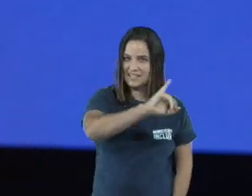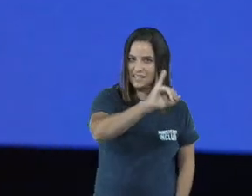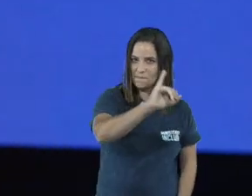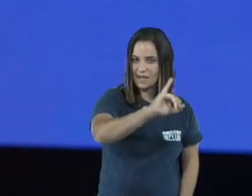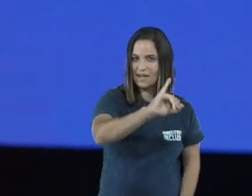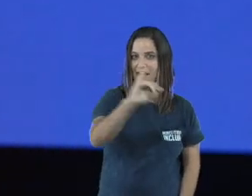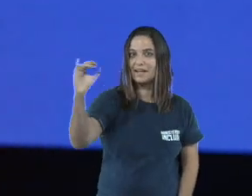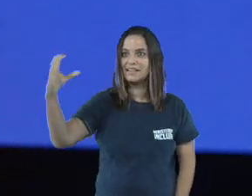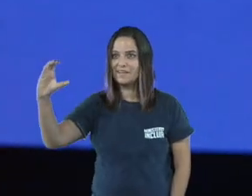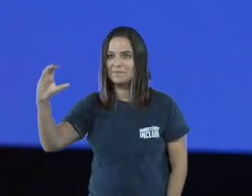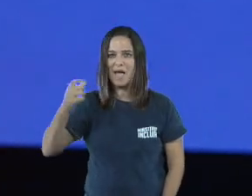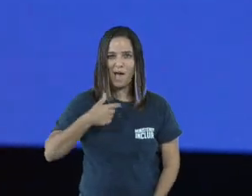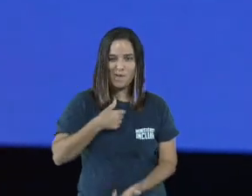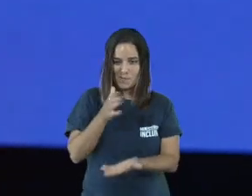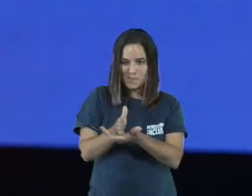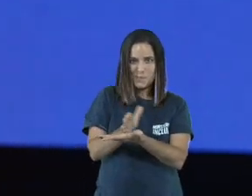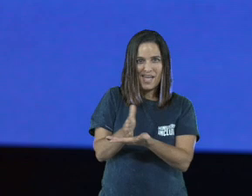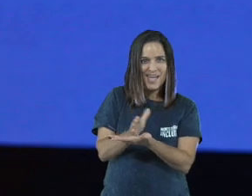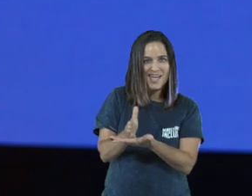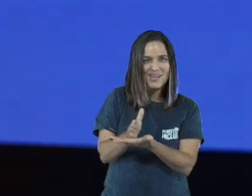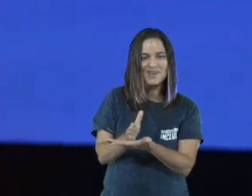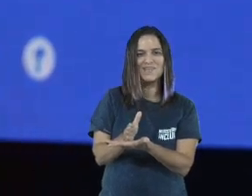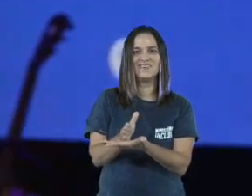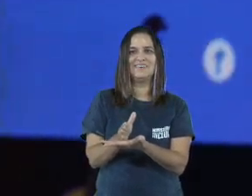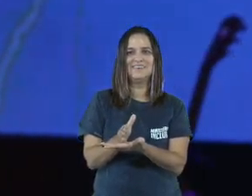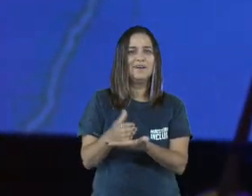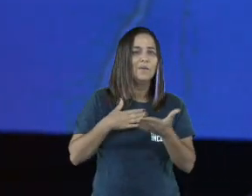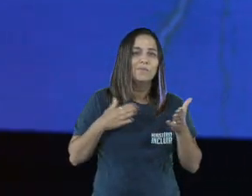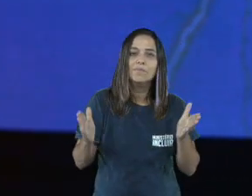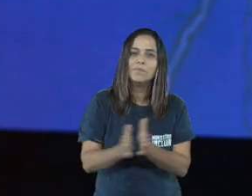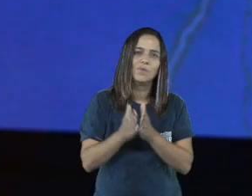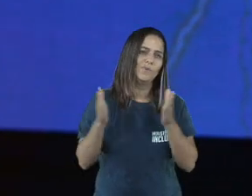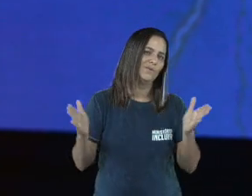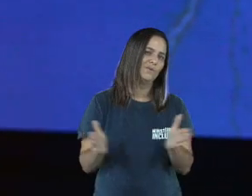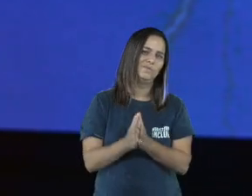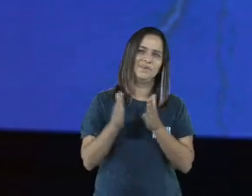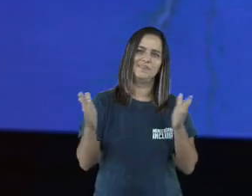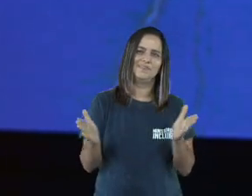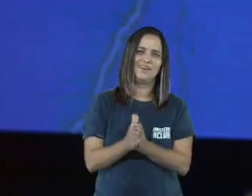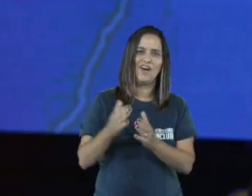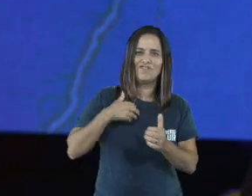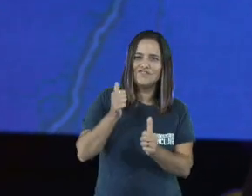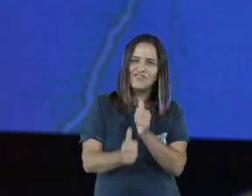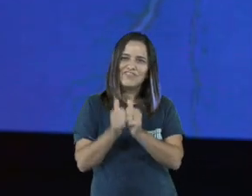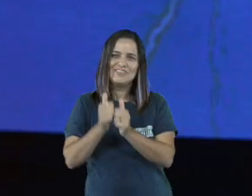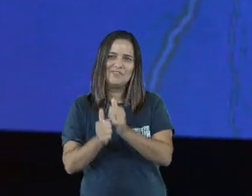bola na rua metendo o pé dentro do banheiro quando a bola cair atirando a bola controlada continuava EA hepatite vindo atrás